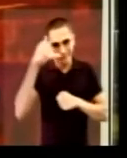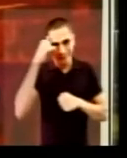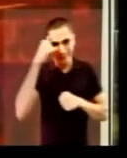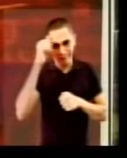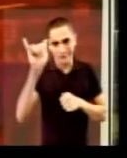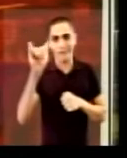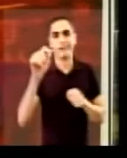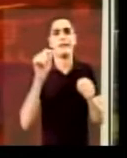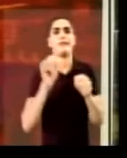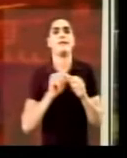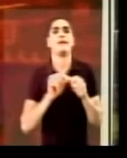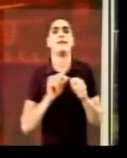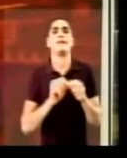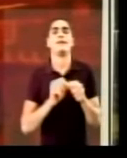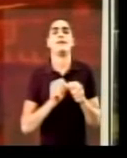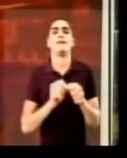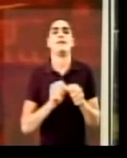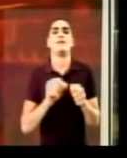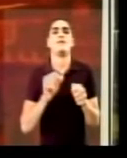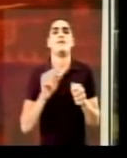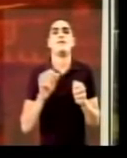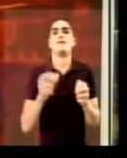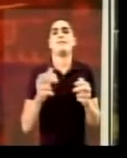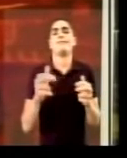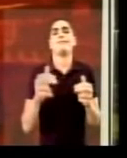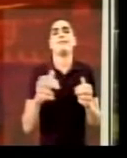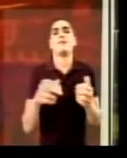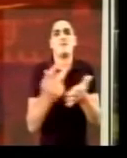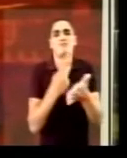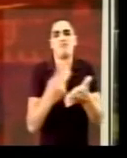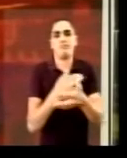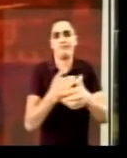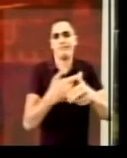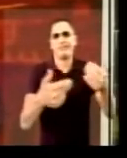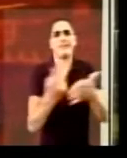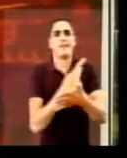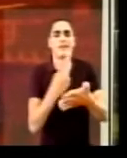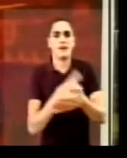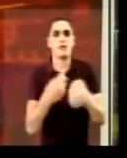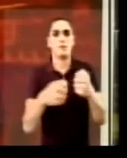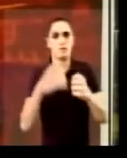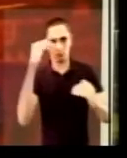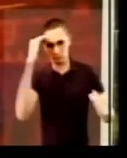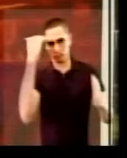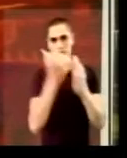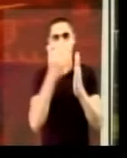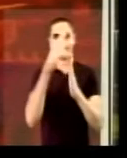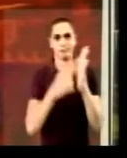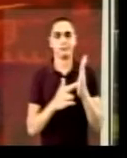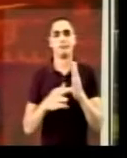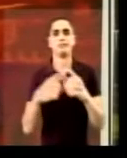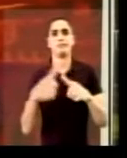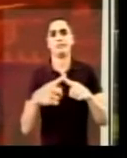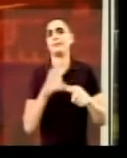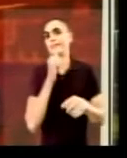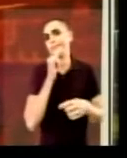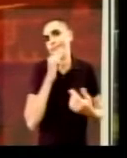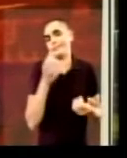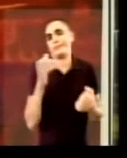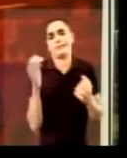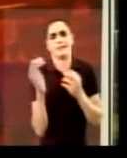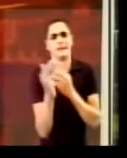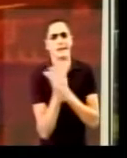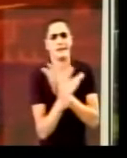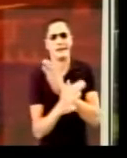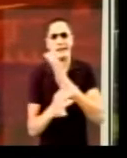semana. Nós teremos repercussão disso? Claro que teremos. Claro que teremos. Então,